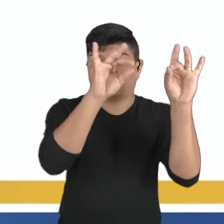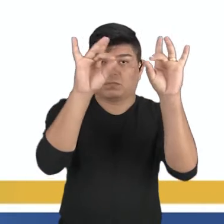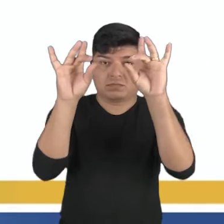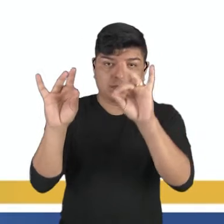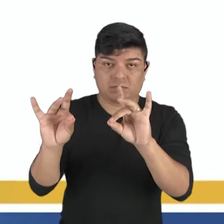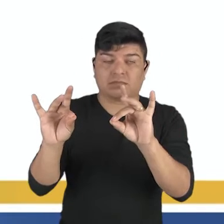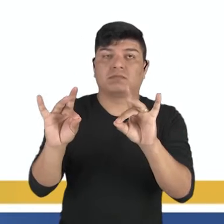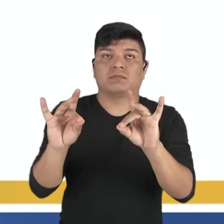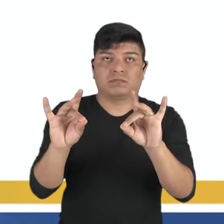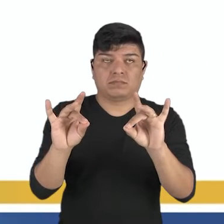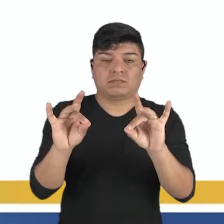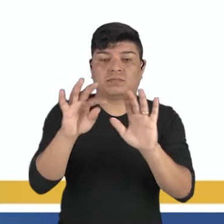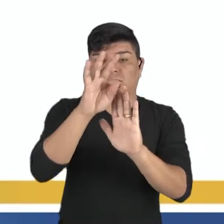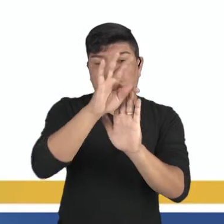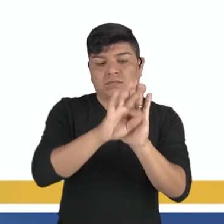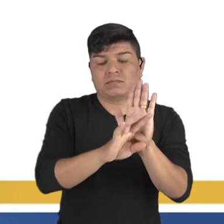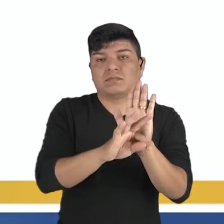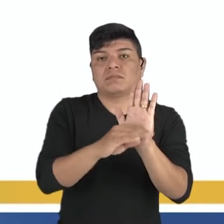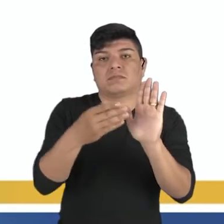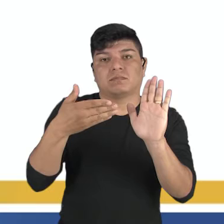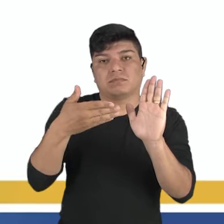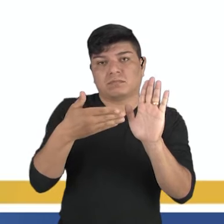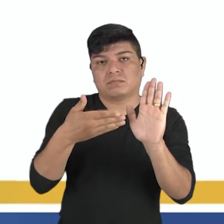específicas em um texto. É